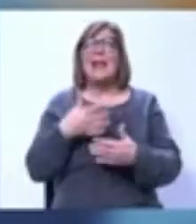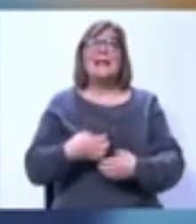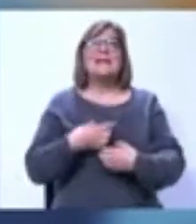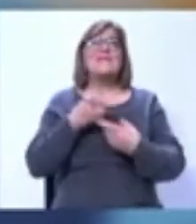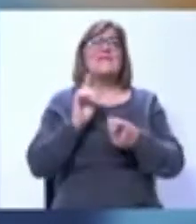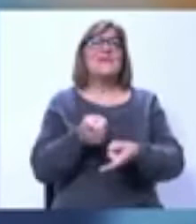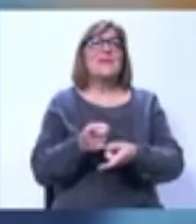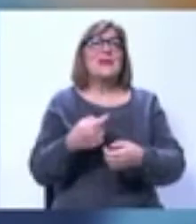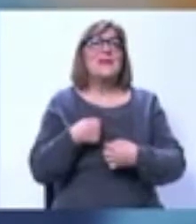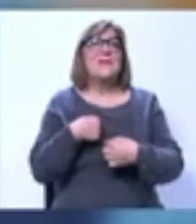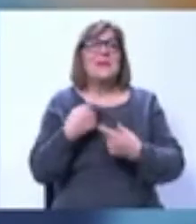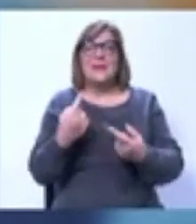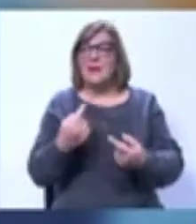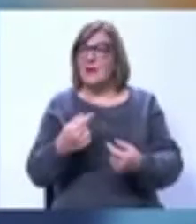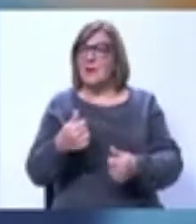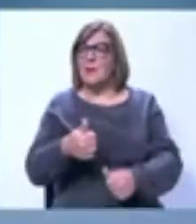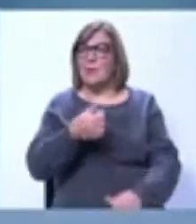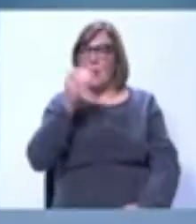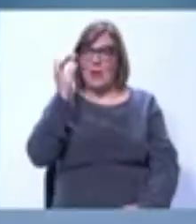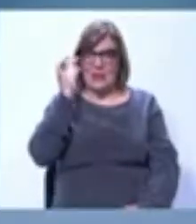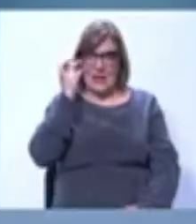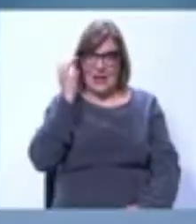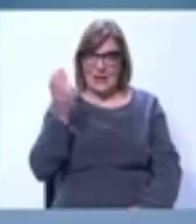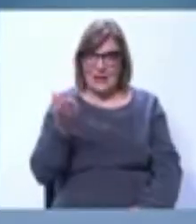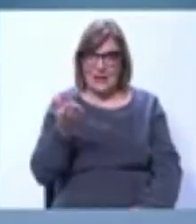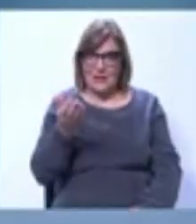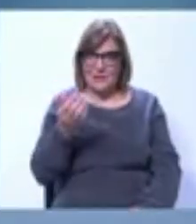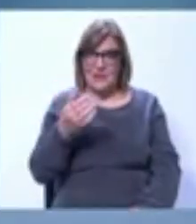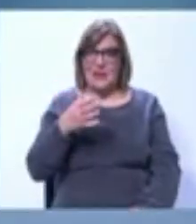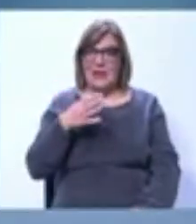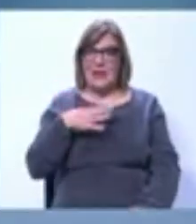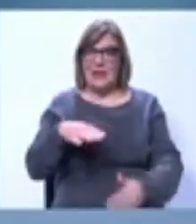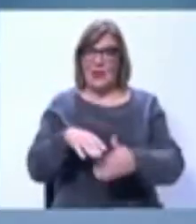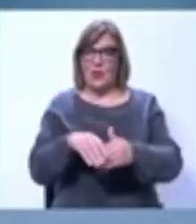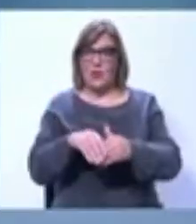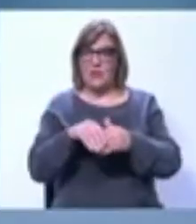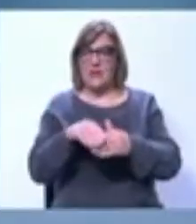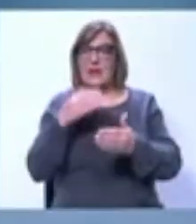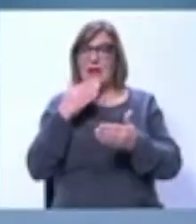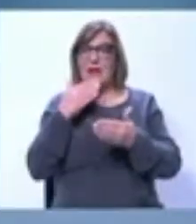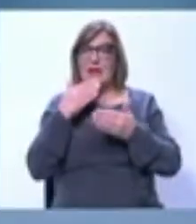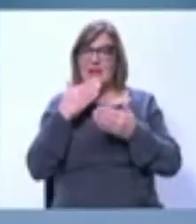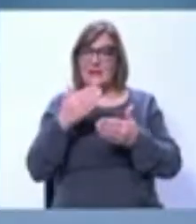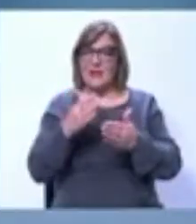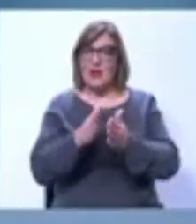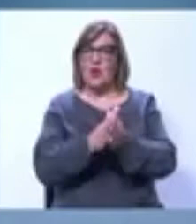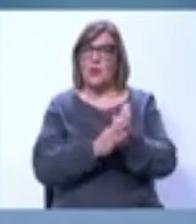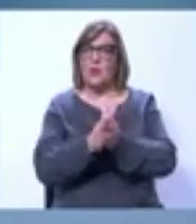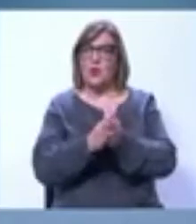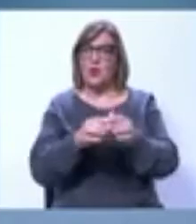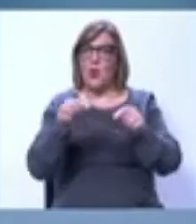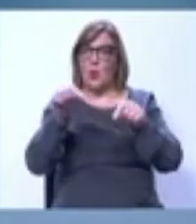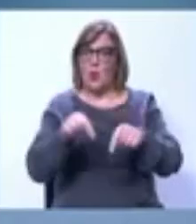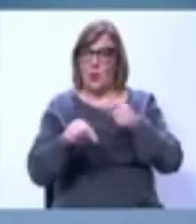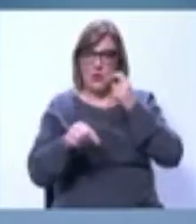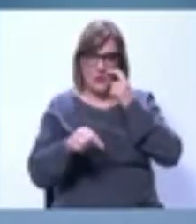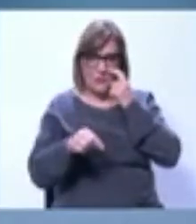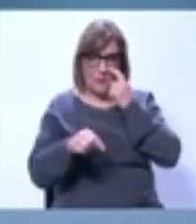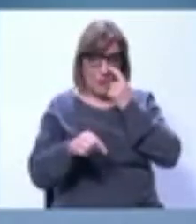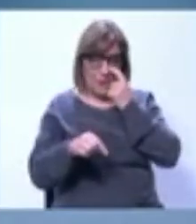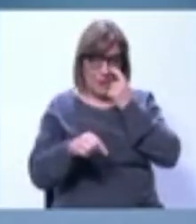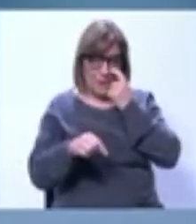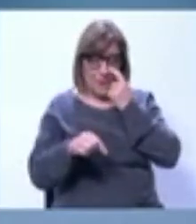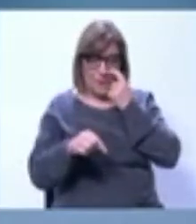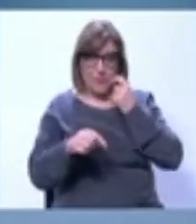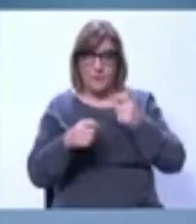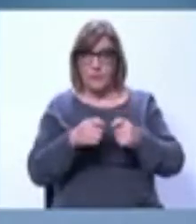tem muito boa tarde quero cumprimentar e quero agradecer a oportunidade para estar aqui hoje